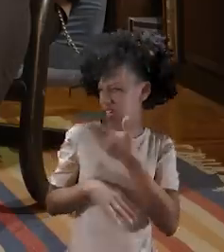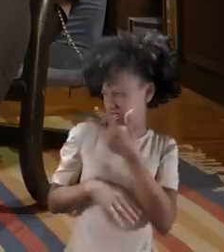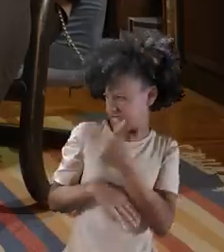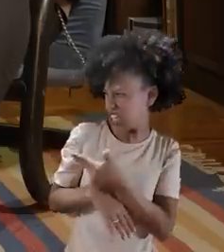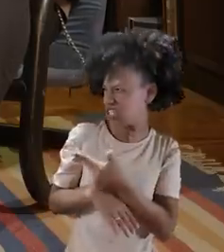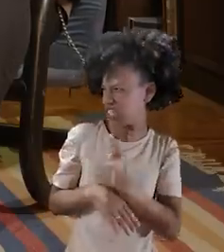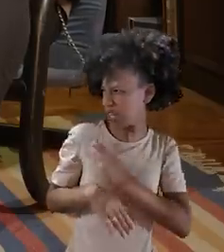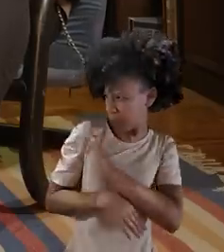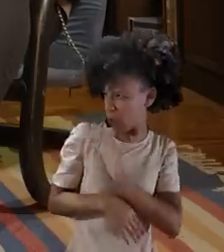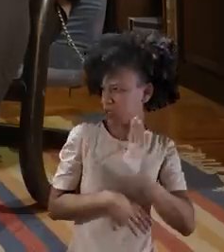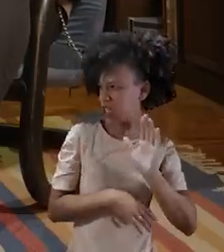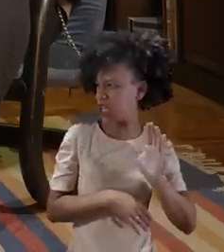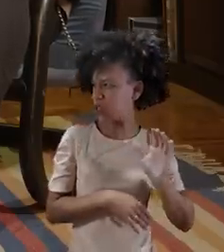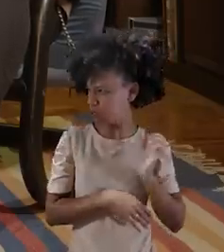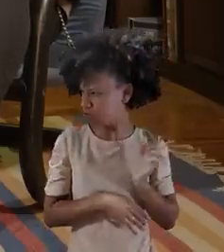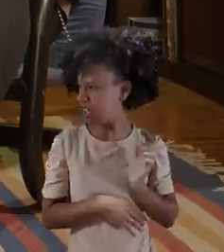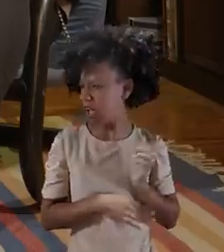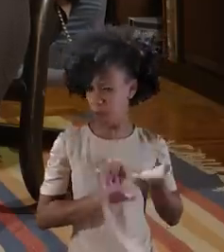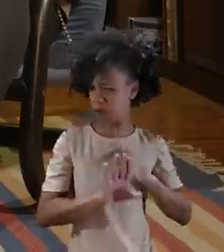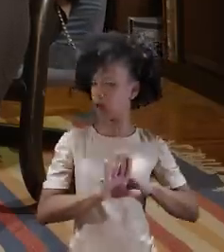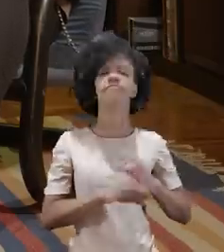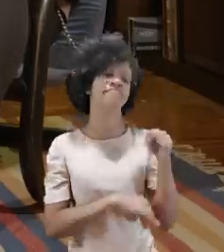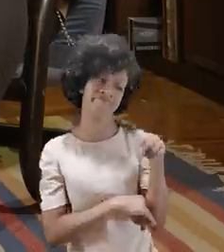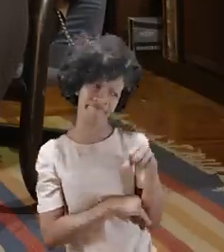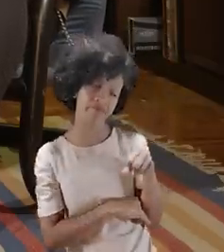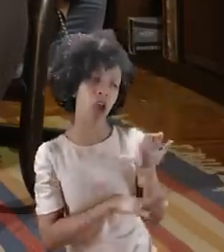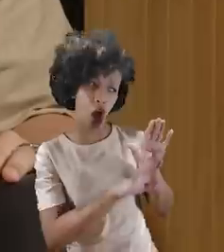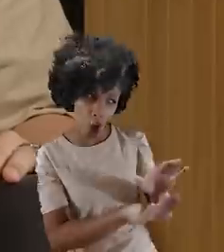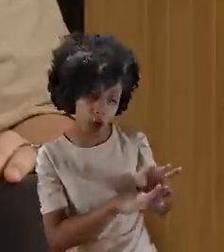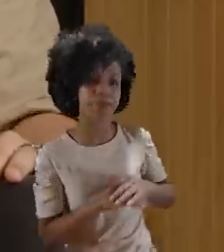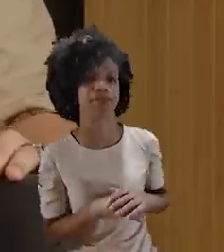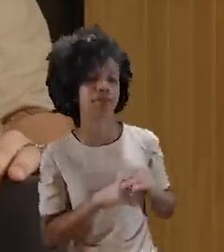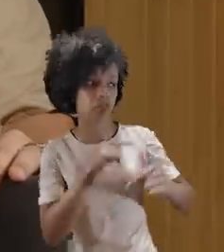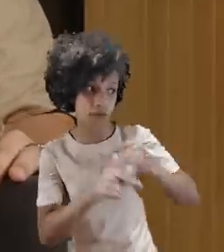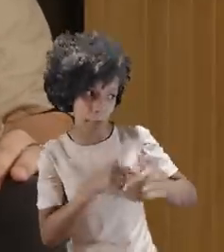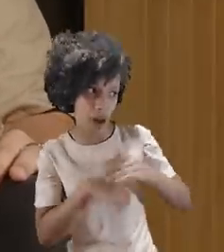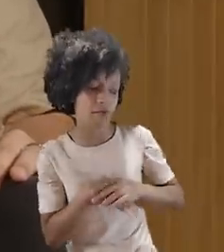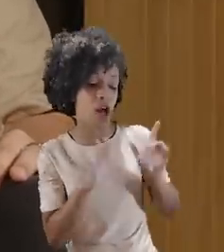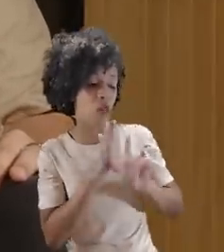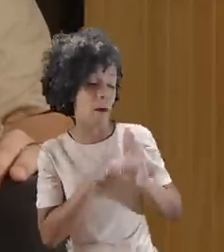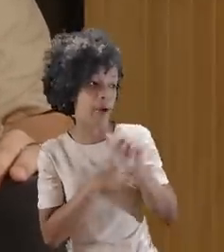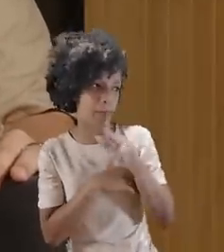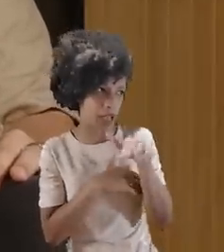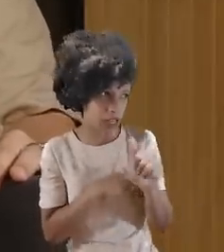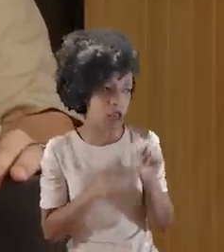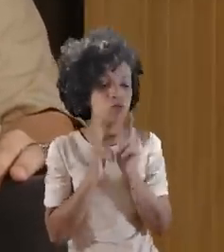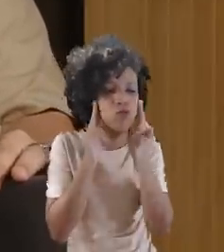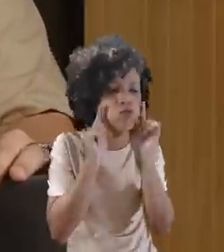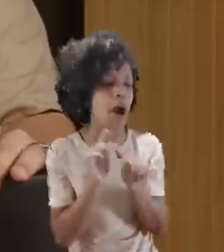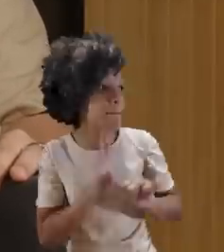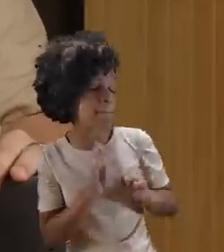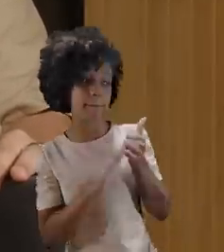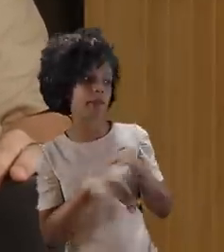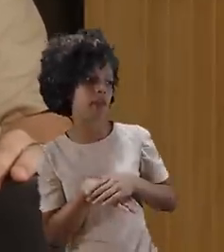homofobia por trás o pé ó isso eu trabalhava numa barbearia foi